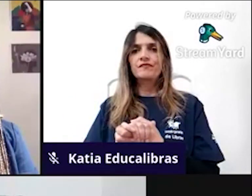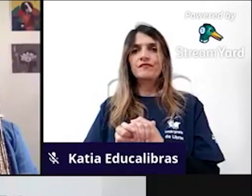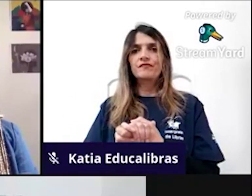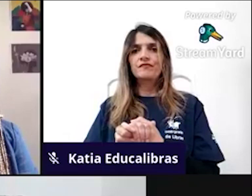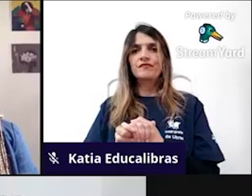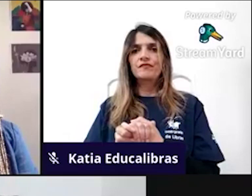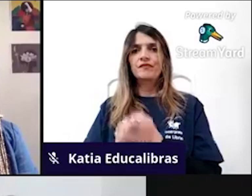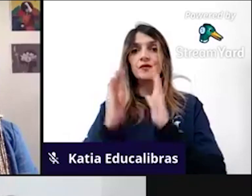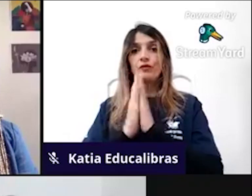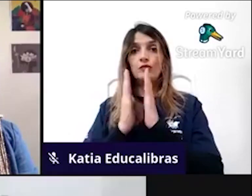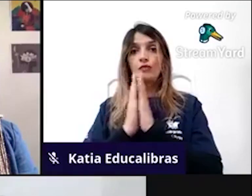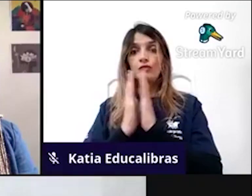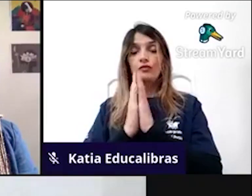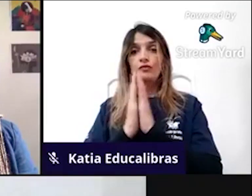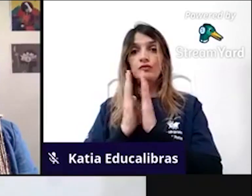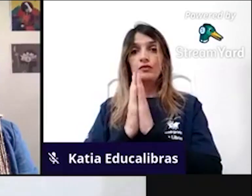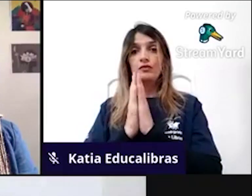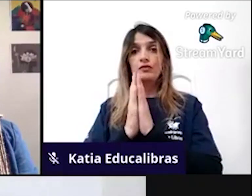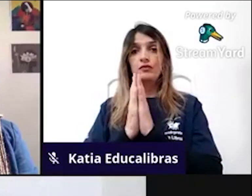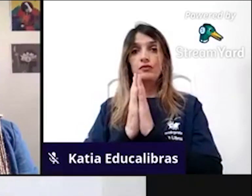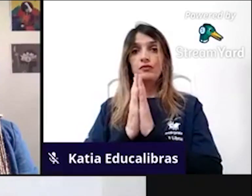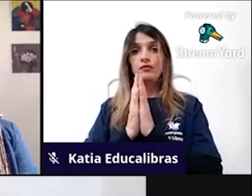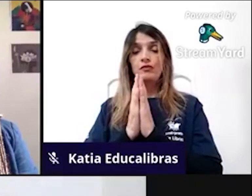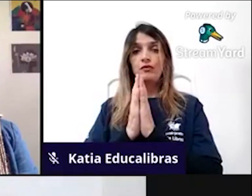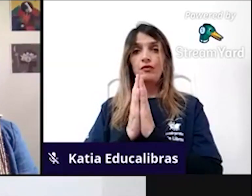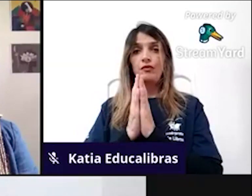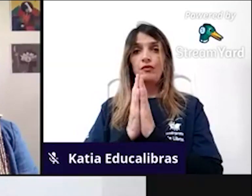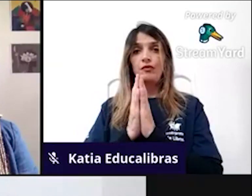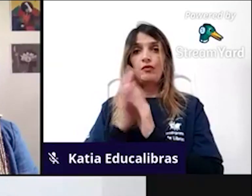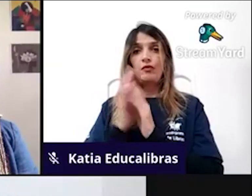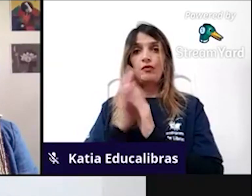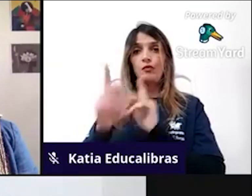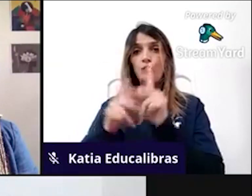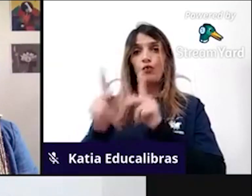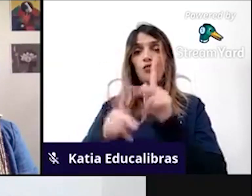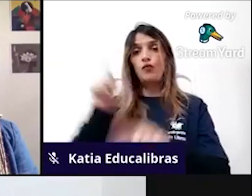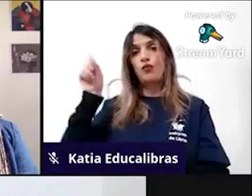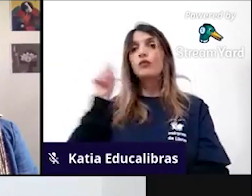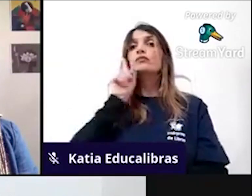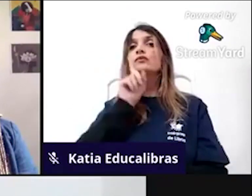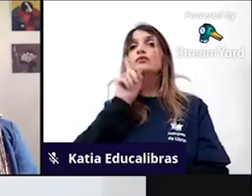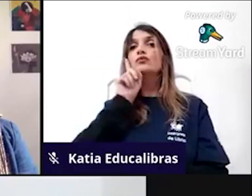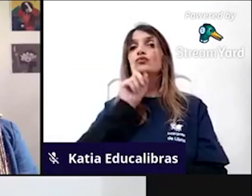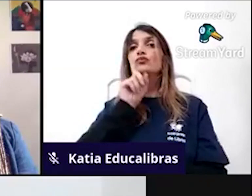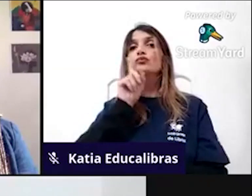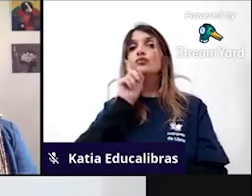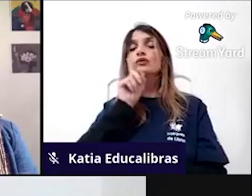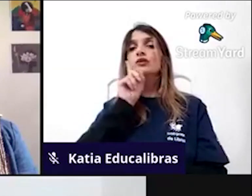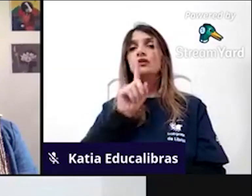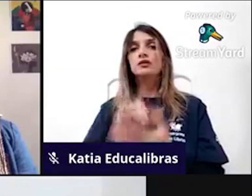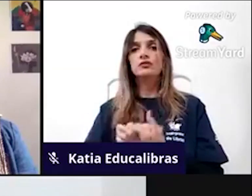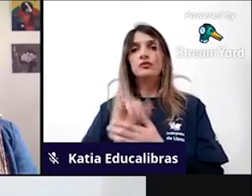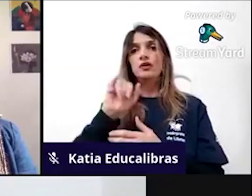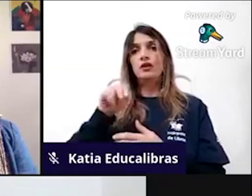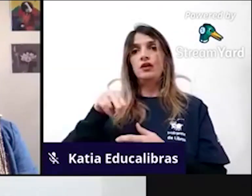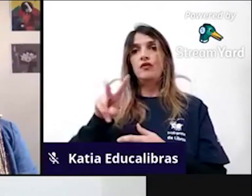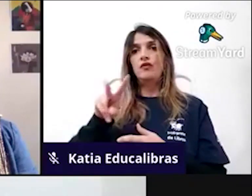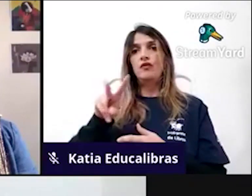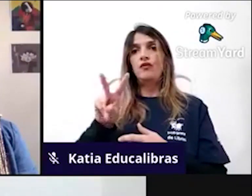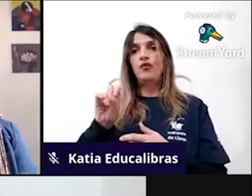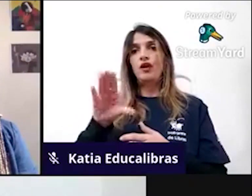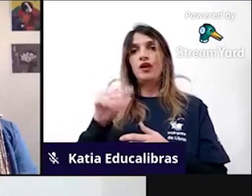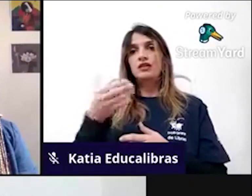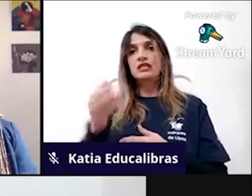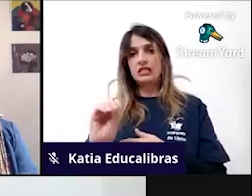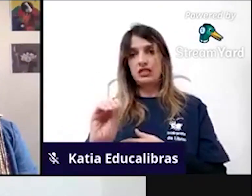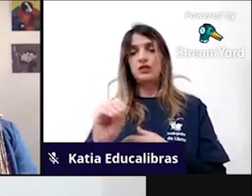dos parentes Sioux, é um povo dos Estados Unidos, que tem uma invocação muito bonita, né? Quando,